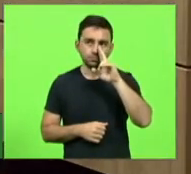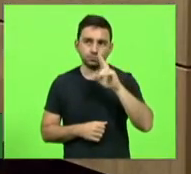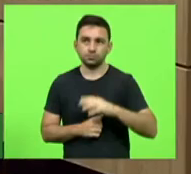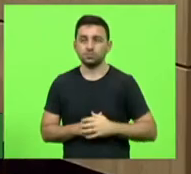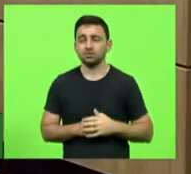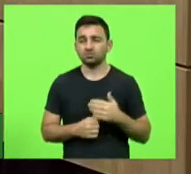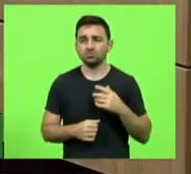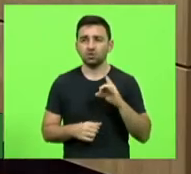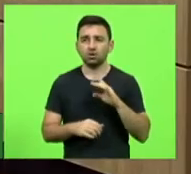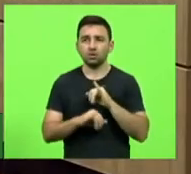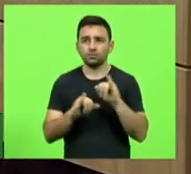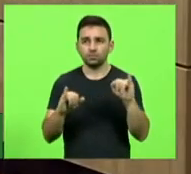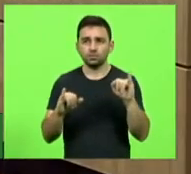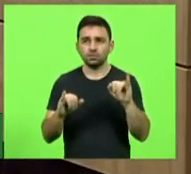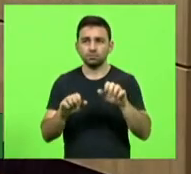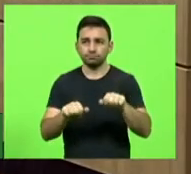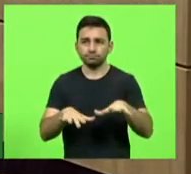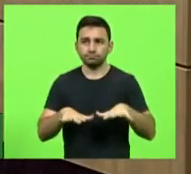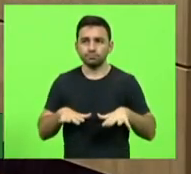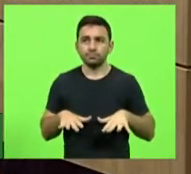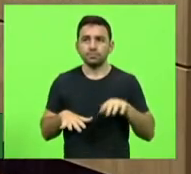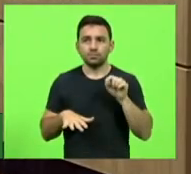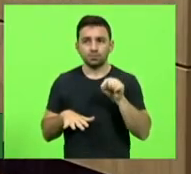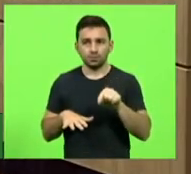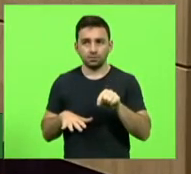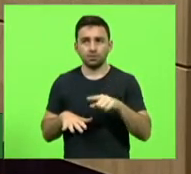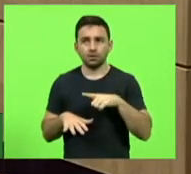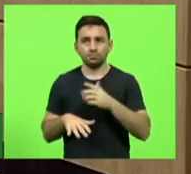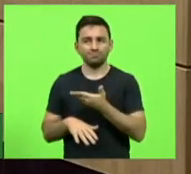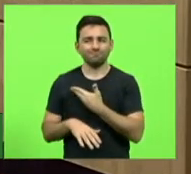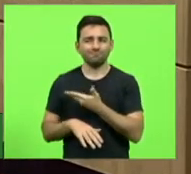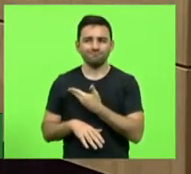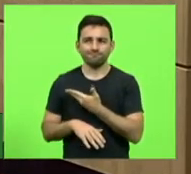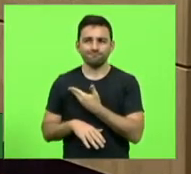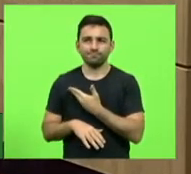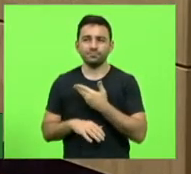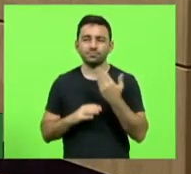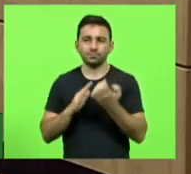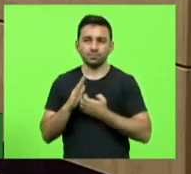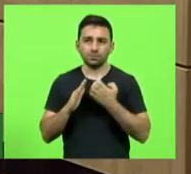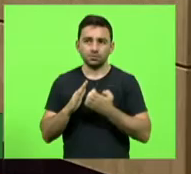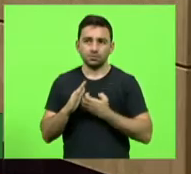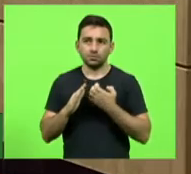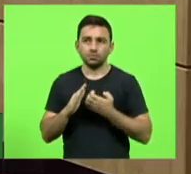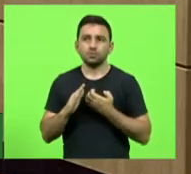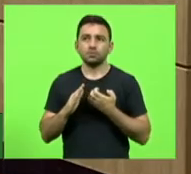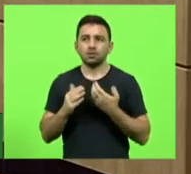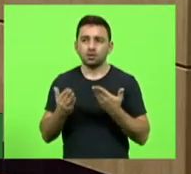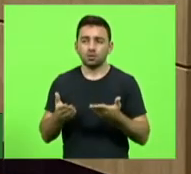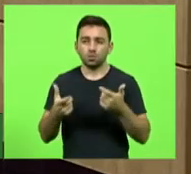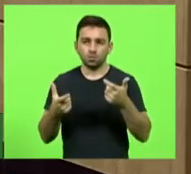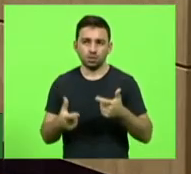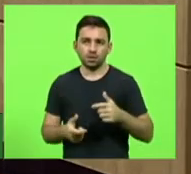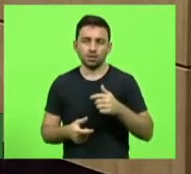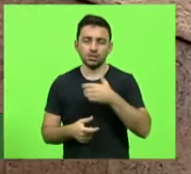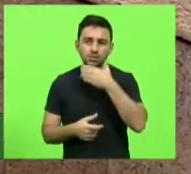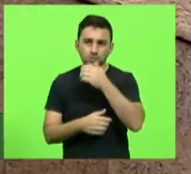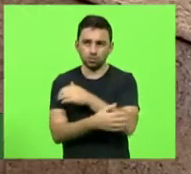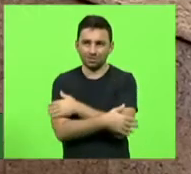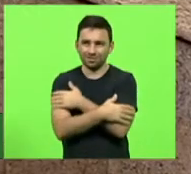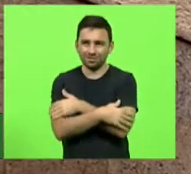que aqui na galeria da Assembleia tem um amigo, um empresário do agro, de São Joaquim, o Cléber